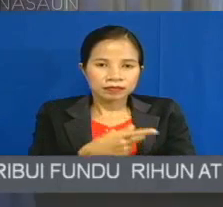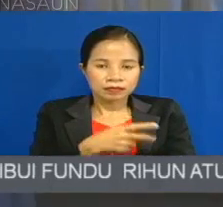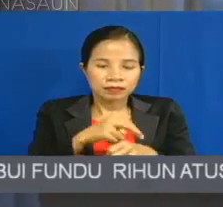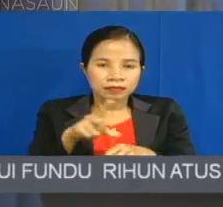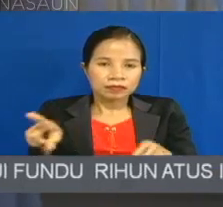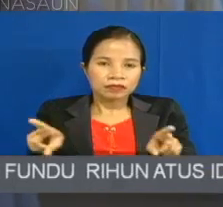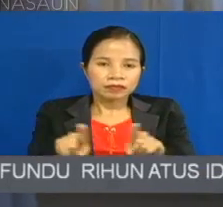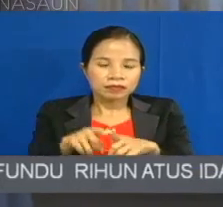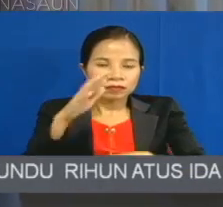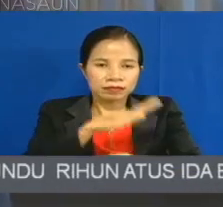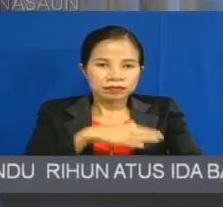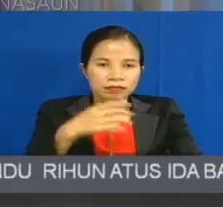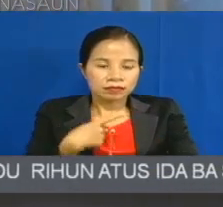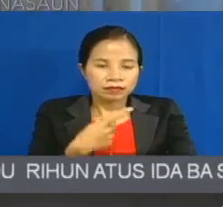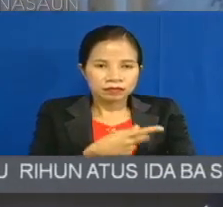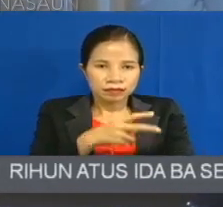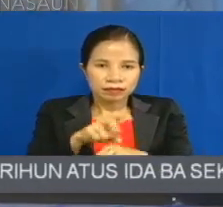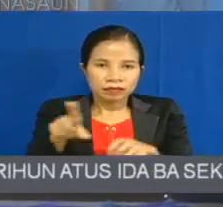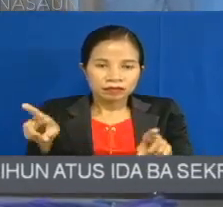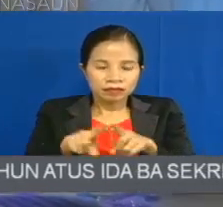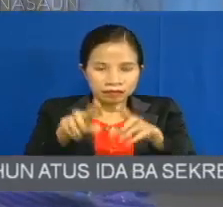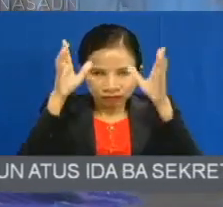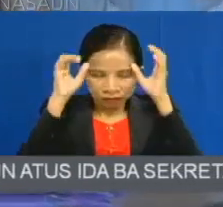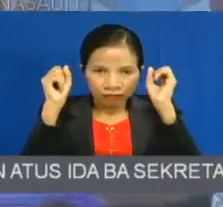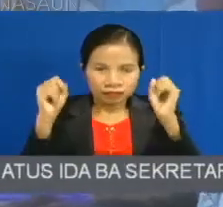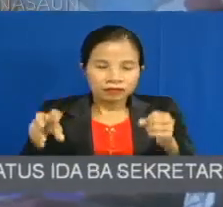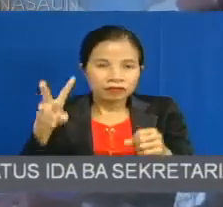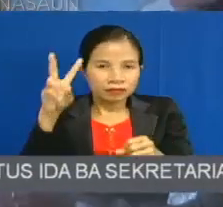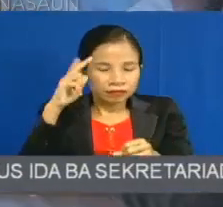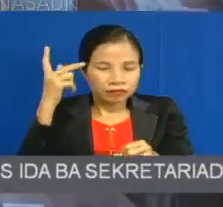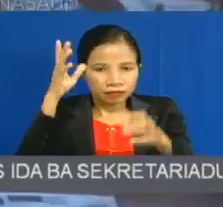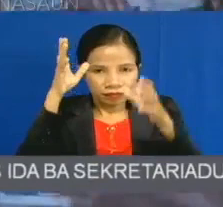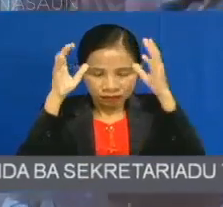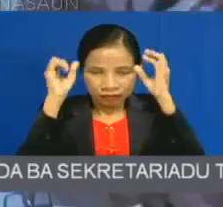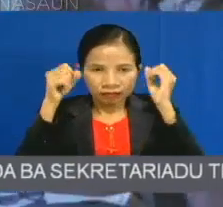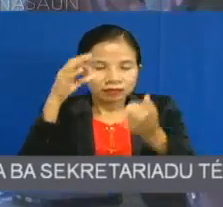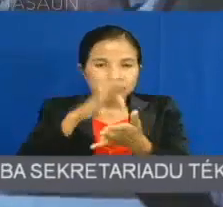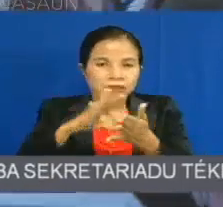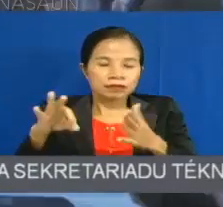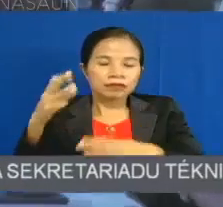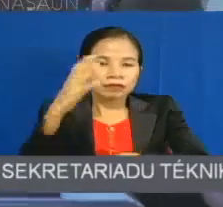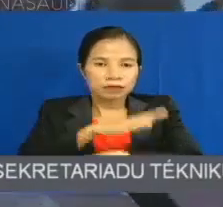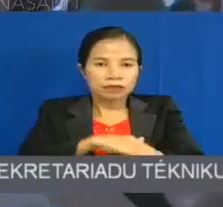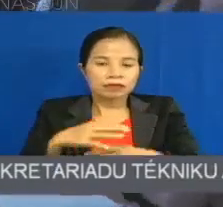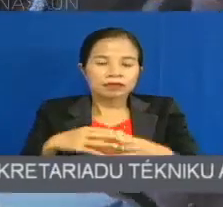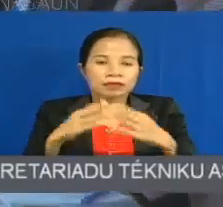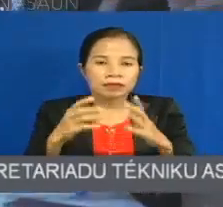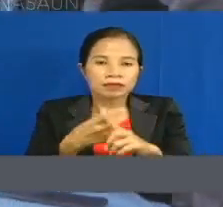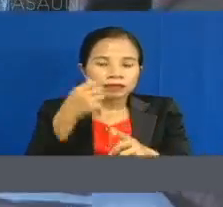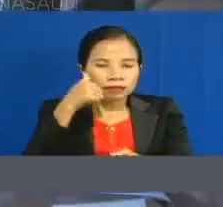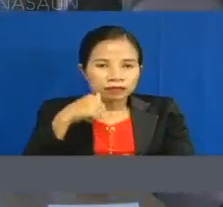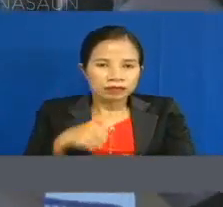mak mesa Parlamento Nacional, hanesan presidente, no vice-presidente, secretária mesa liderado